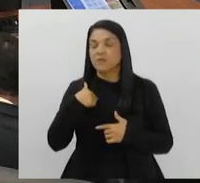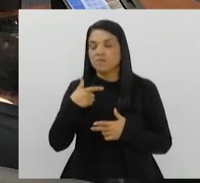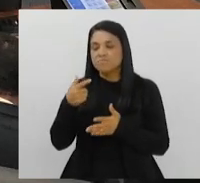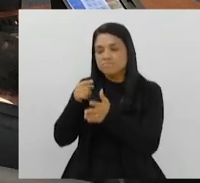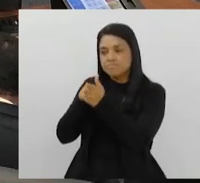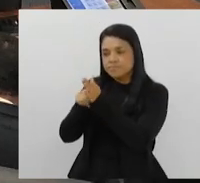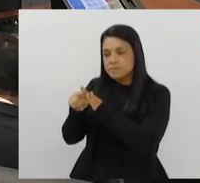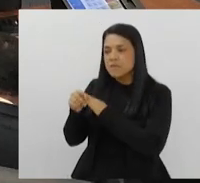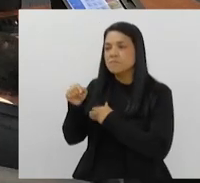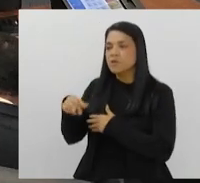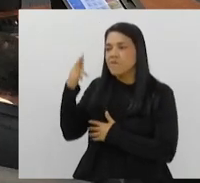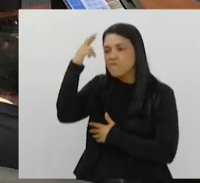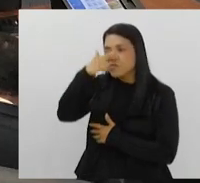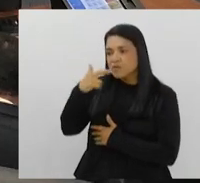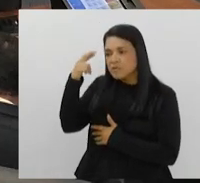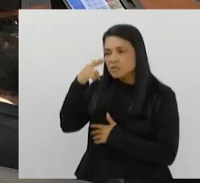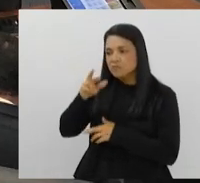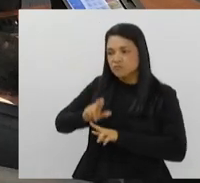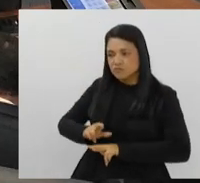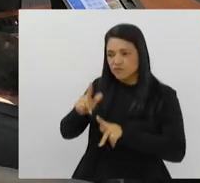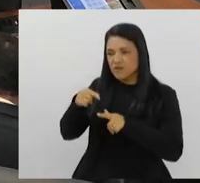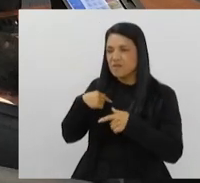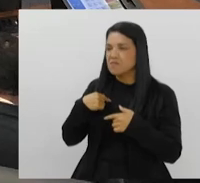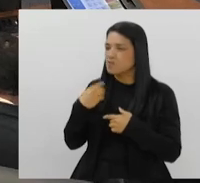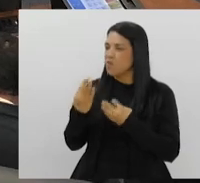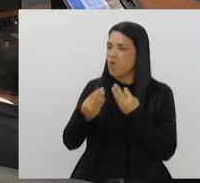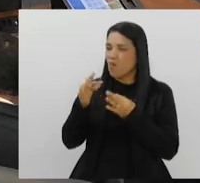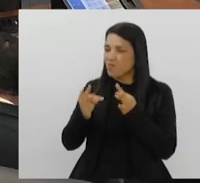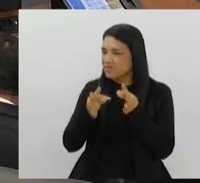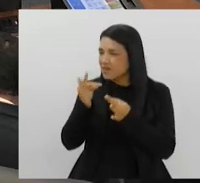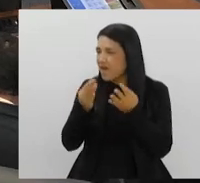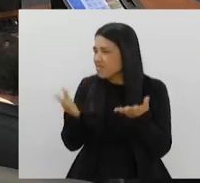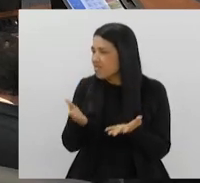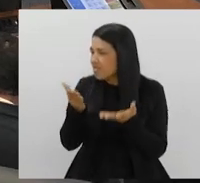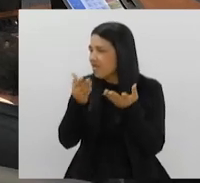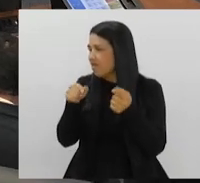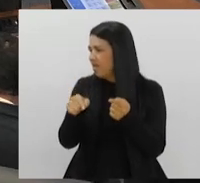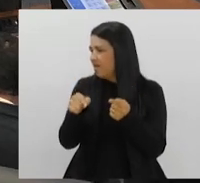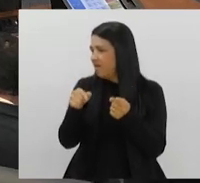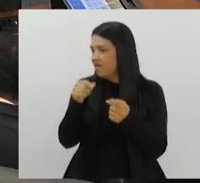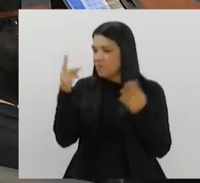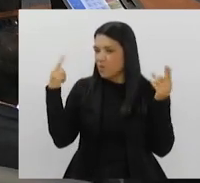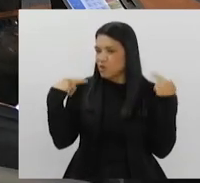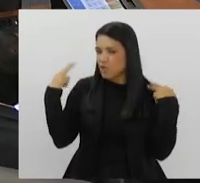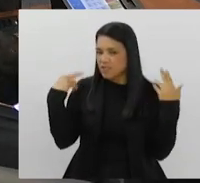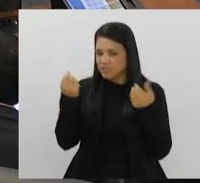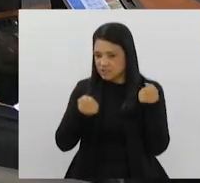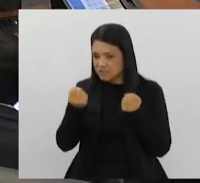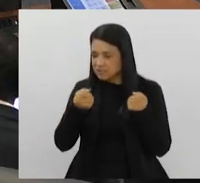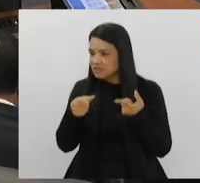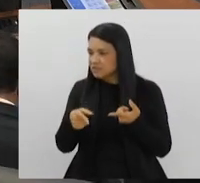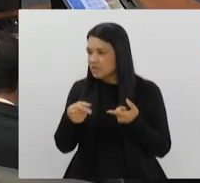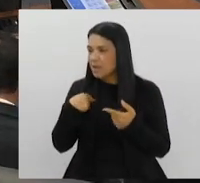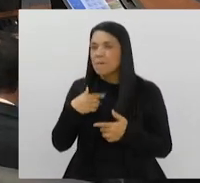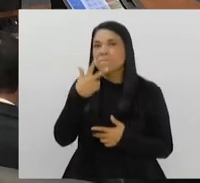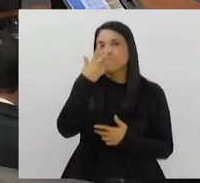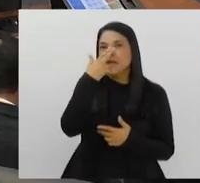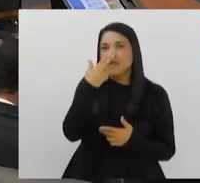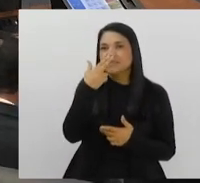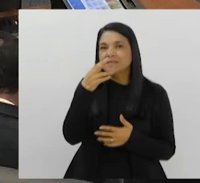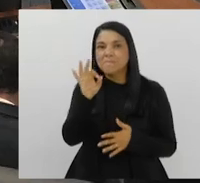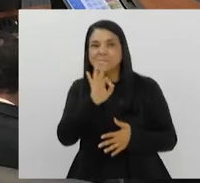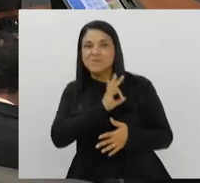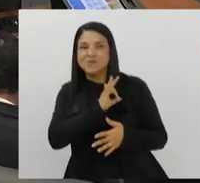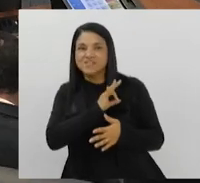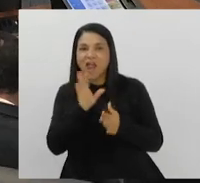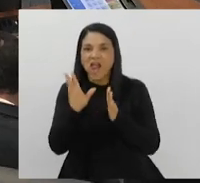daquela fiscalização, a forma arbitrária com que eles tratam os motoristas de aplicativo. Parece aquela brincadeira de criança, polícia e ladrão, pique e pega. Por